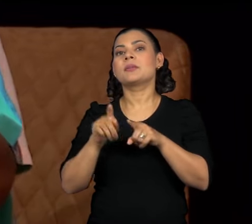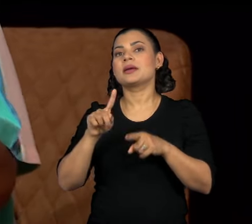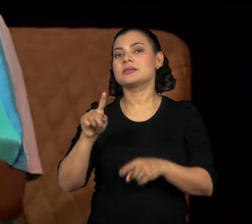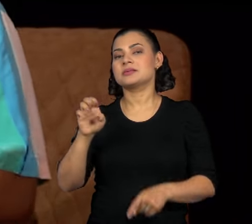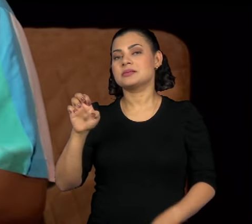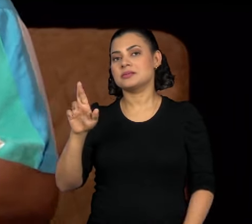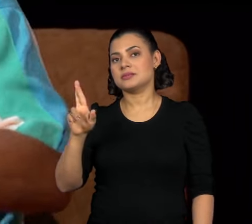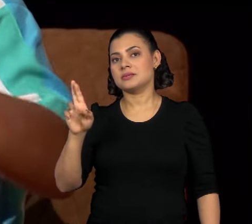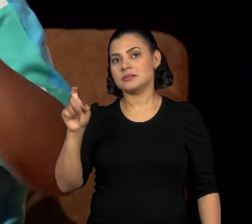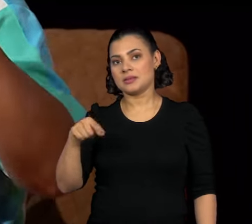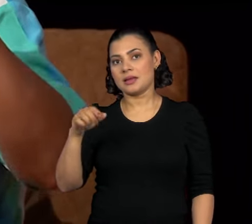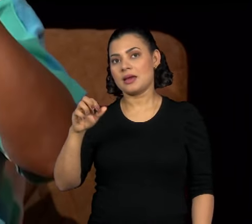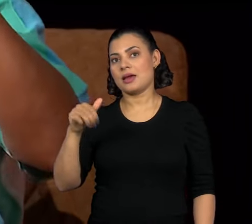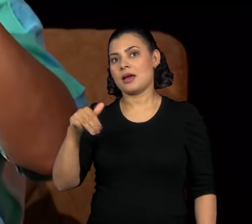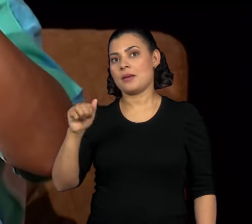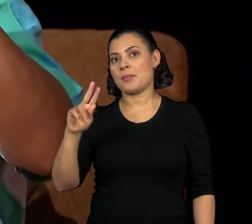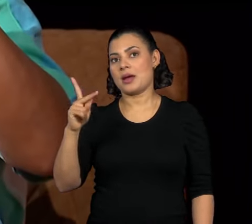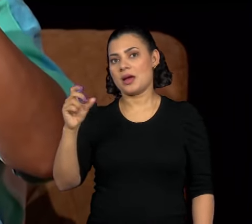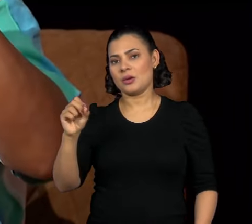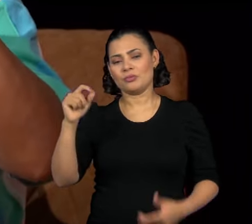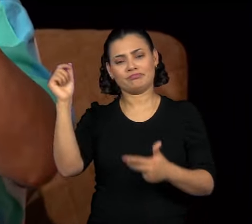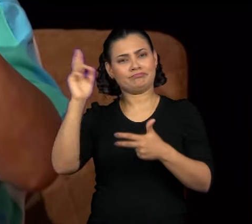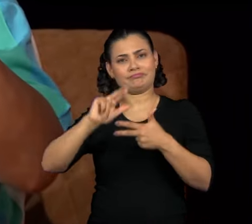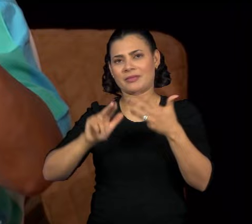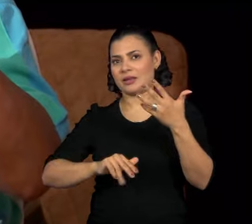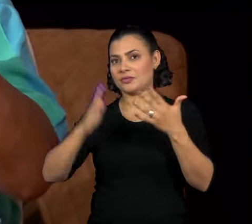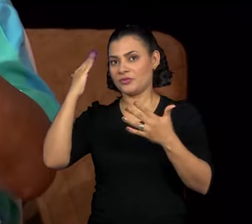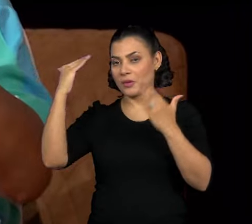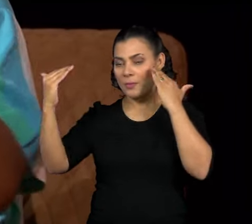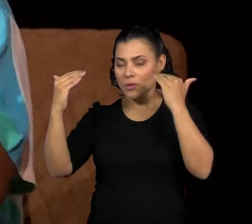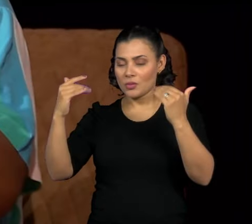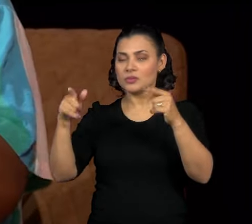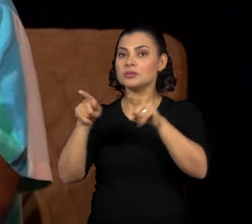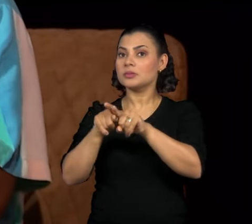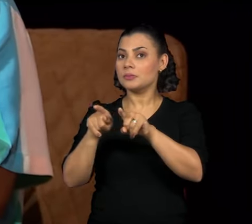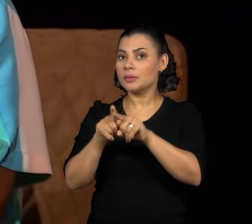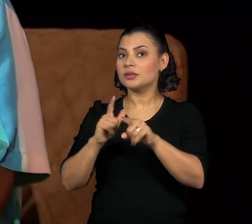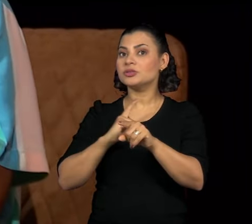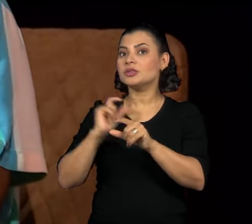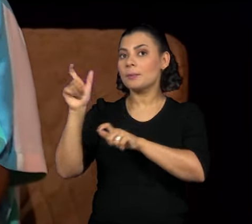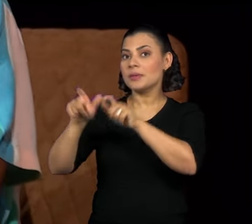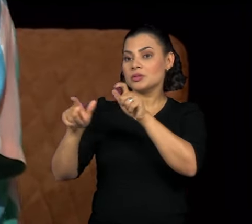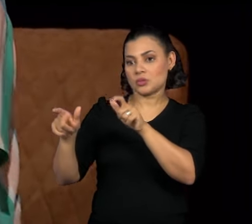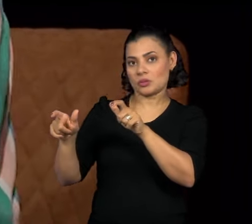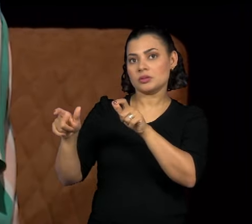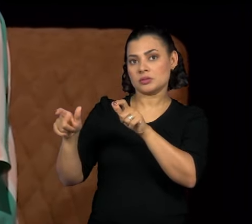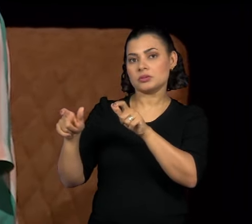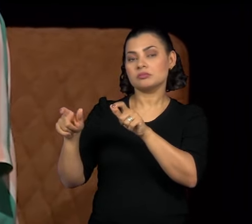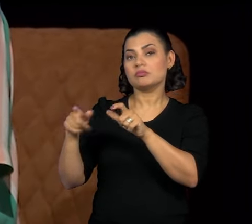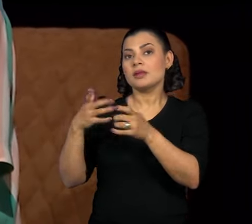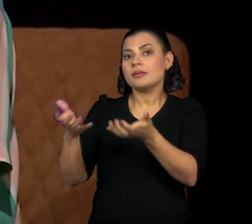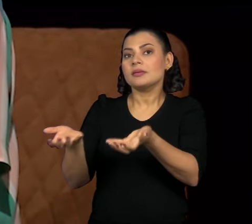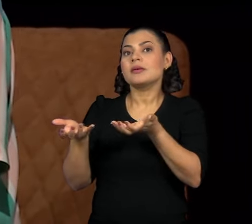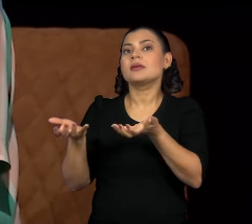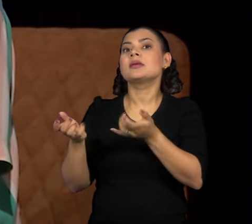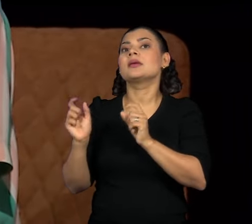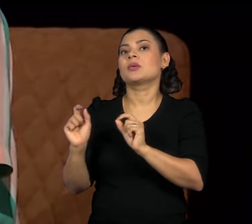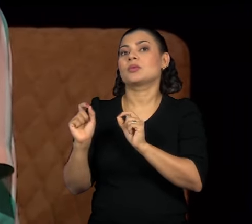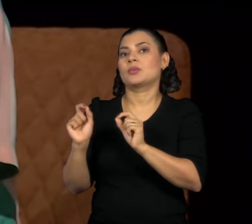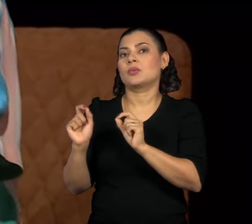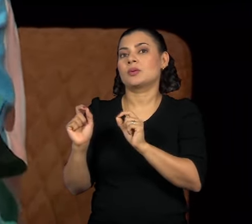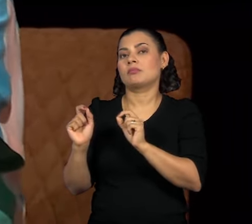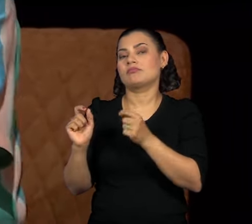Ramalho, Amelinha. Isso era, vamos dizer... E as pessoas, de certo modo, estavam querendo